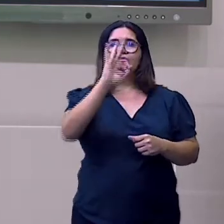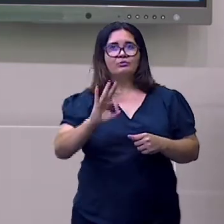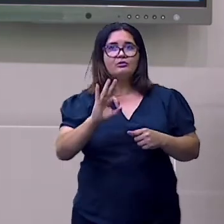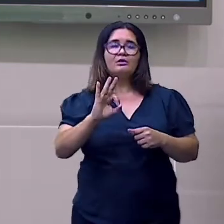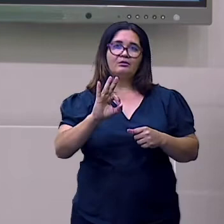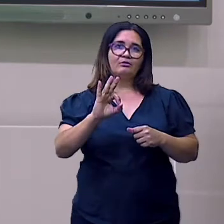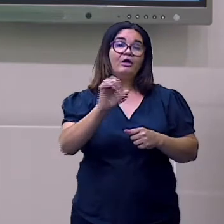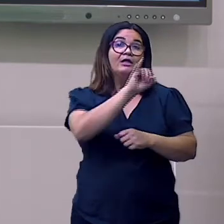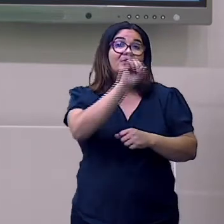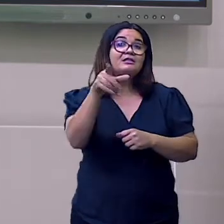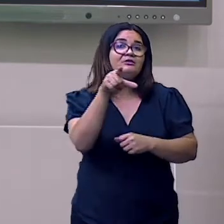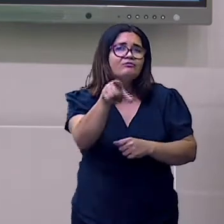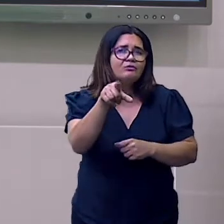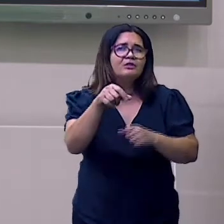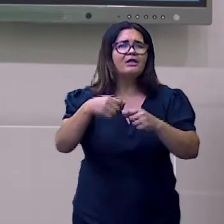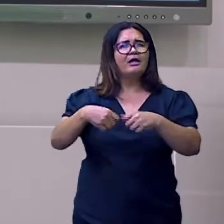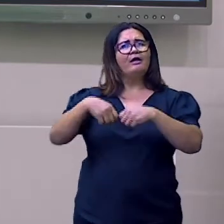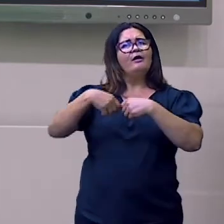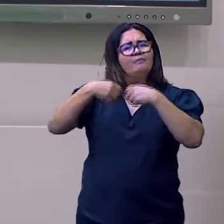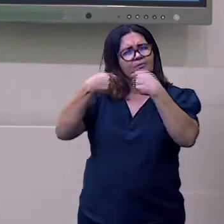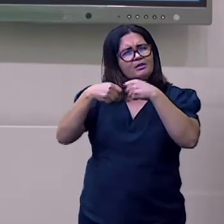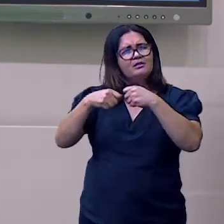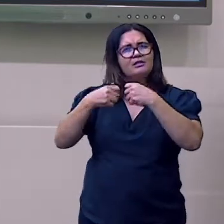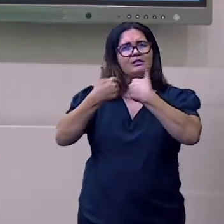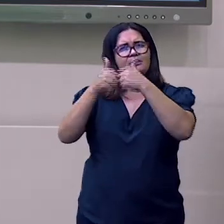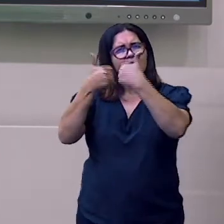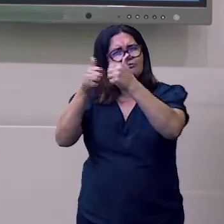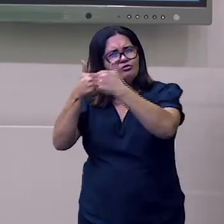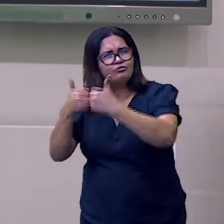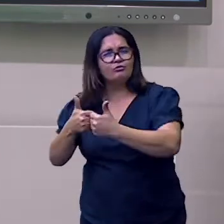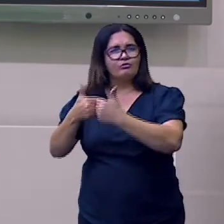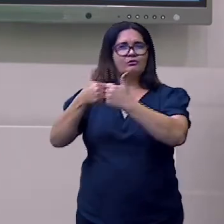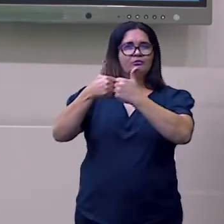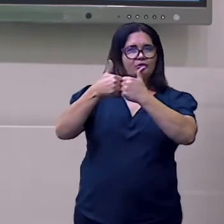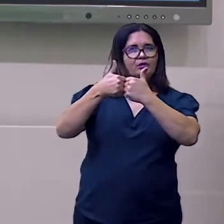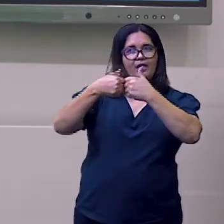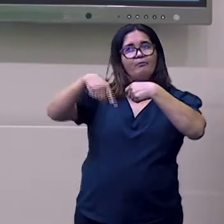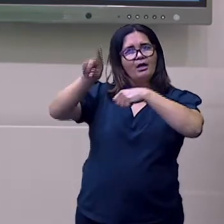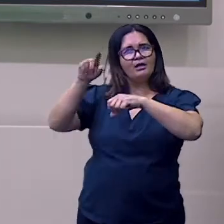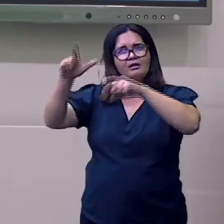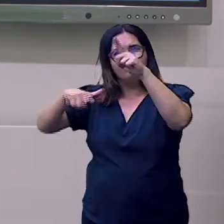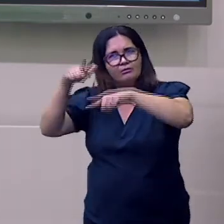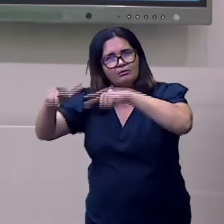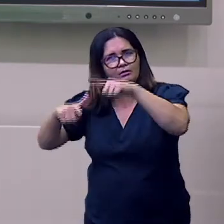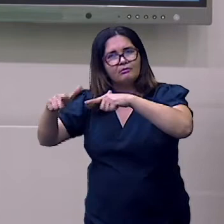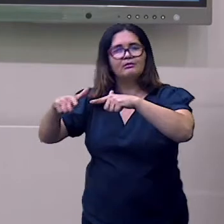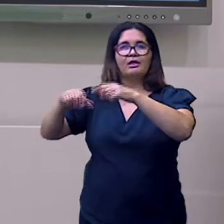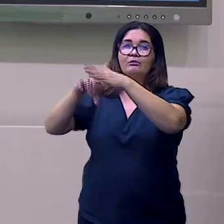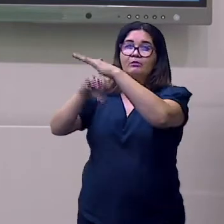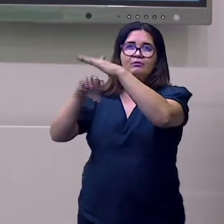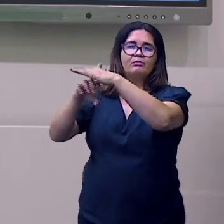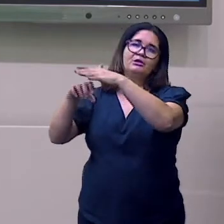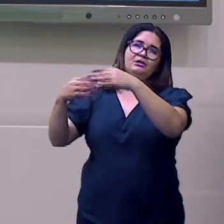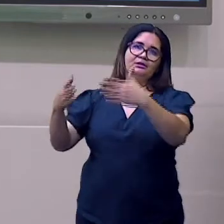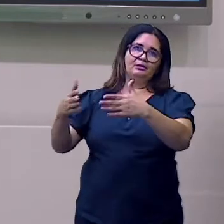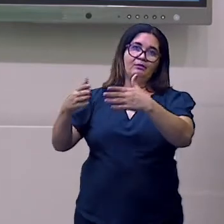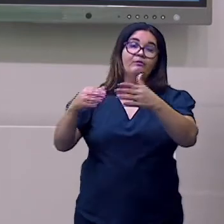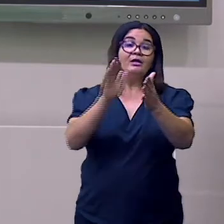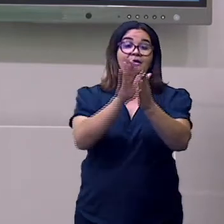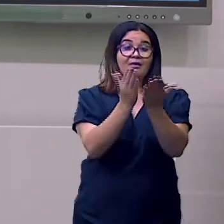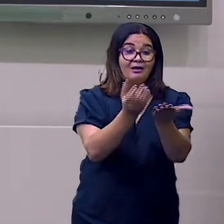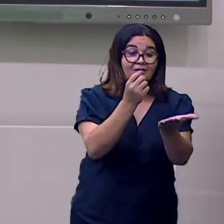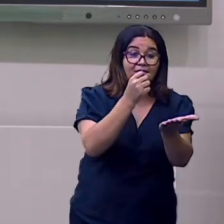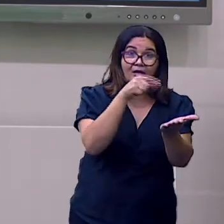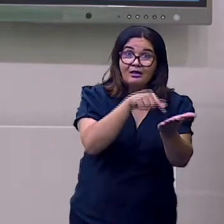apenas 6% do valor total de vale-transporte. Sétimo, a empregada